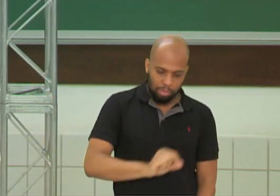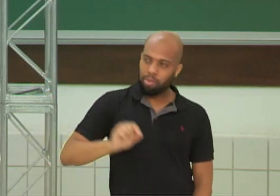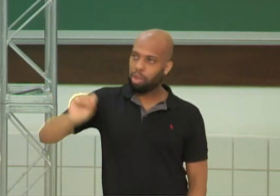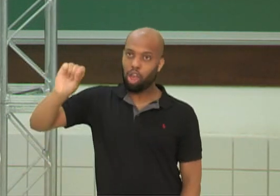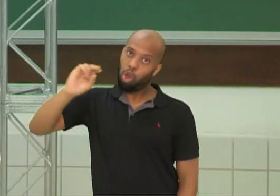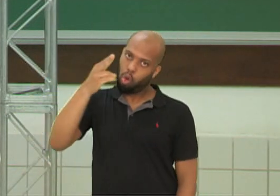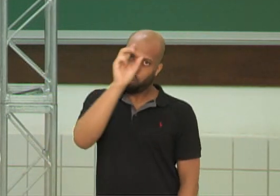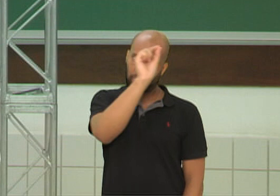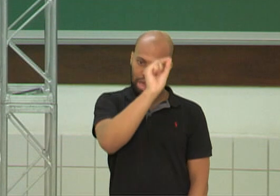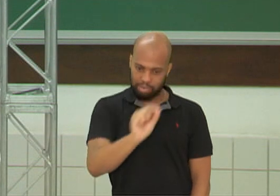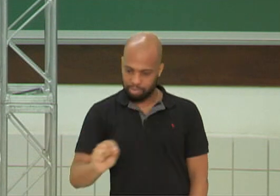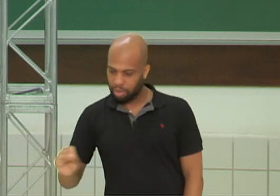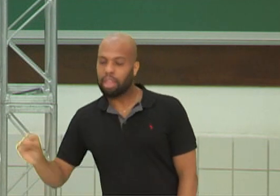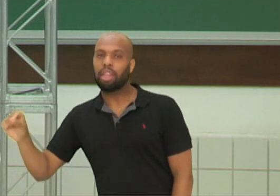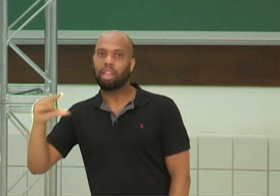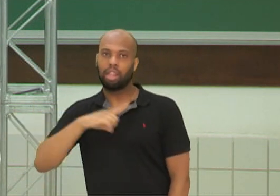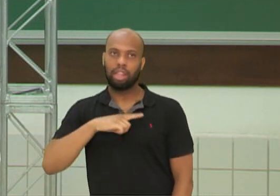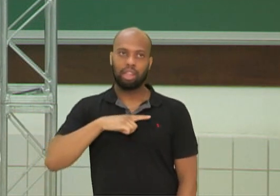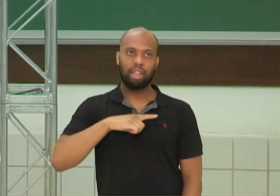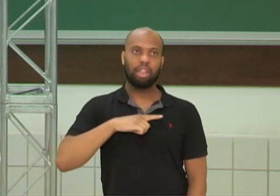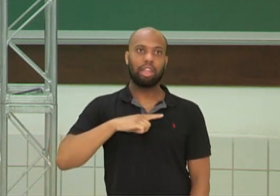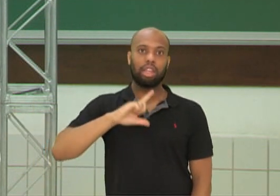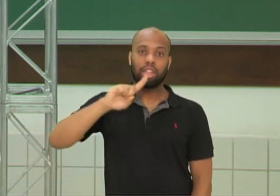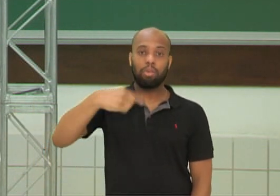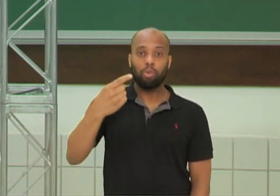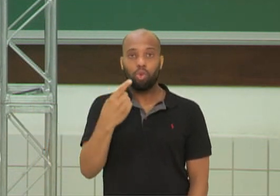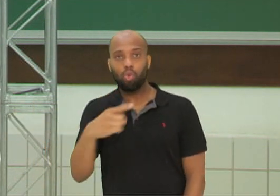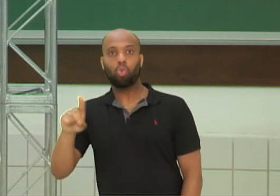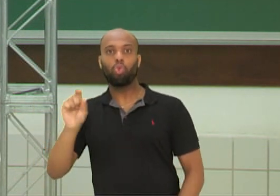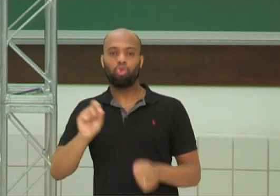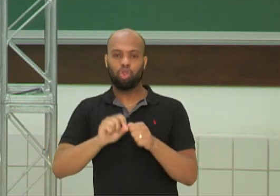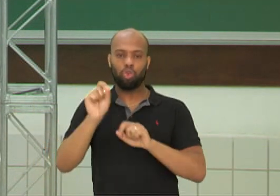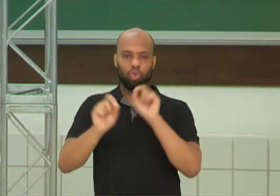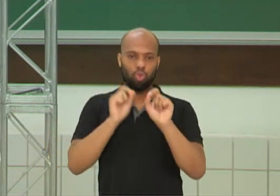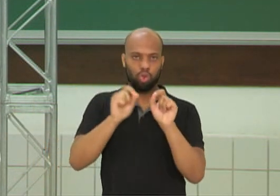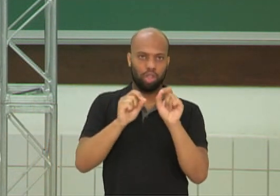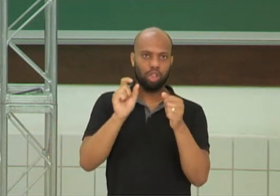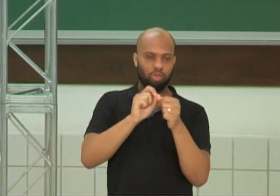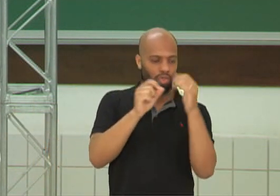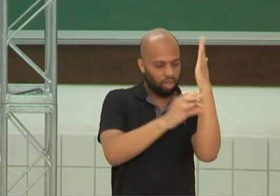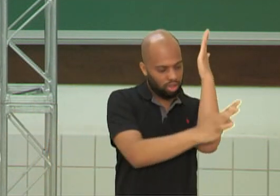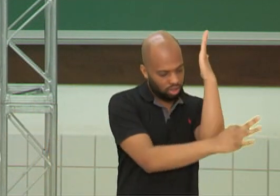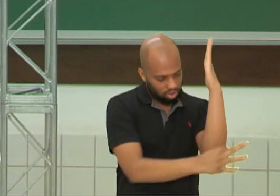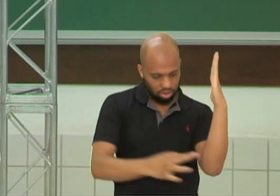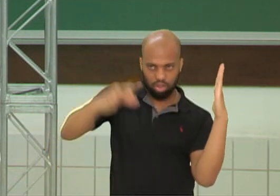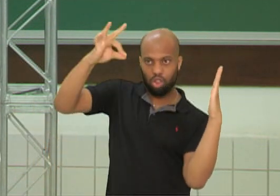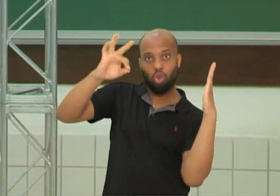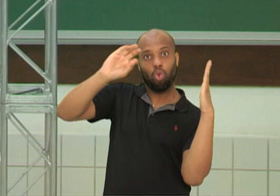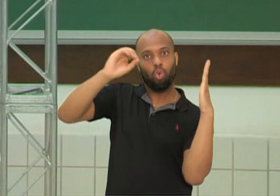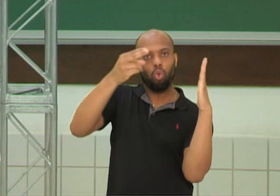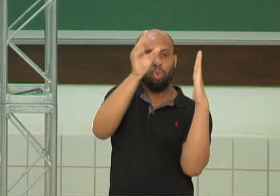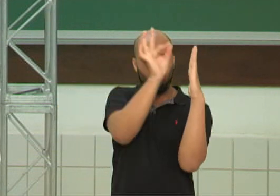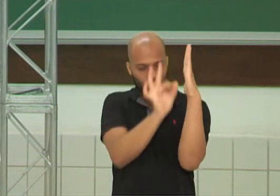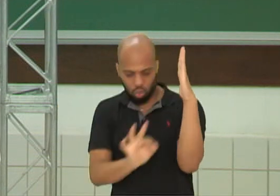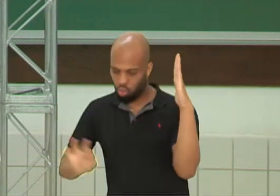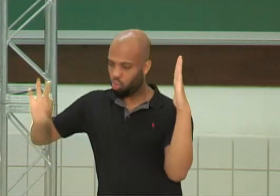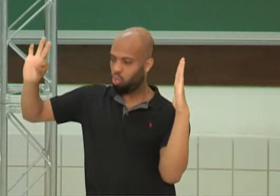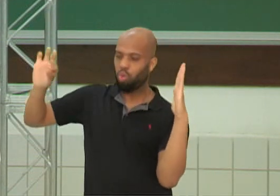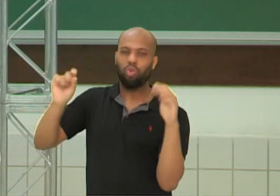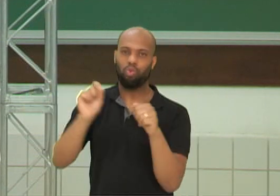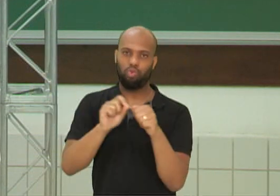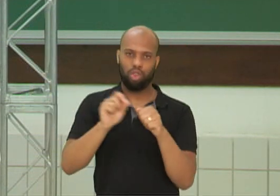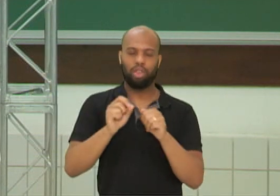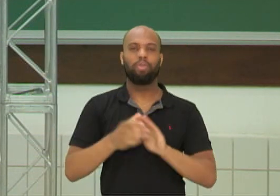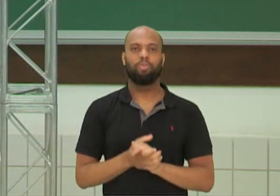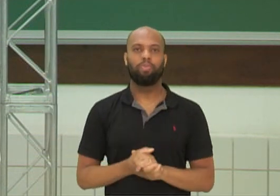no gráfico, no plano cartesiano. E aí, o último passo é só passar a linha, né? Escrever a linha passando